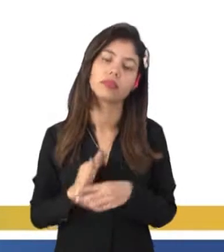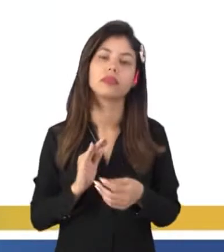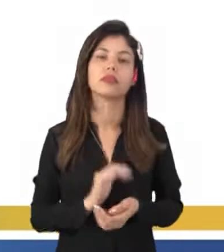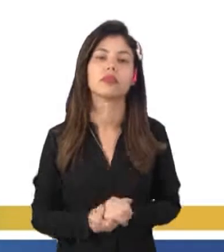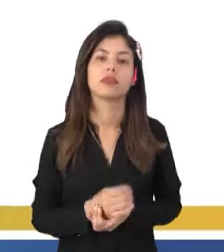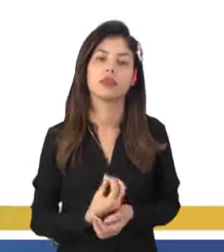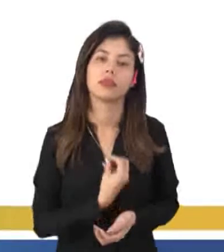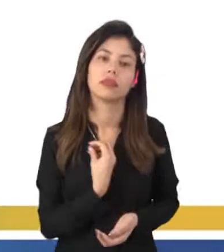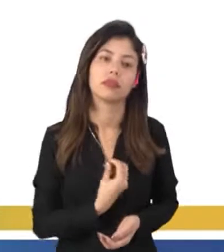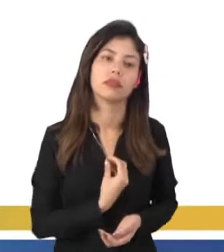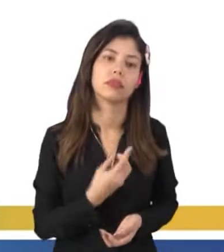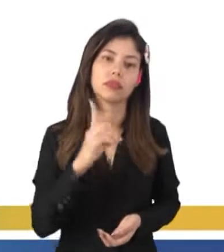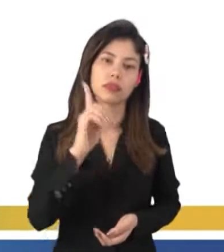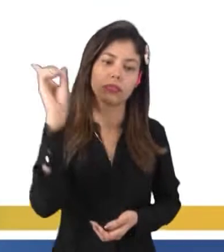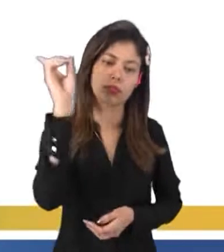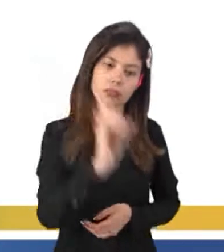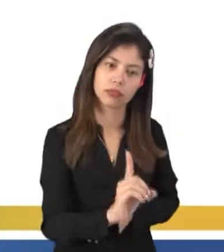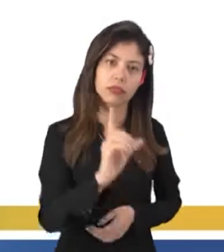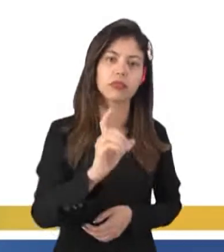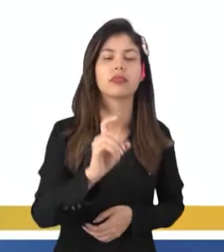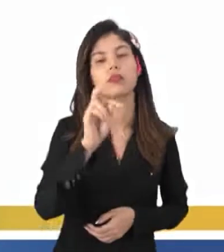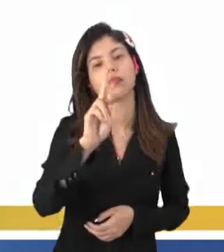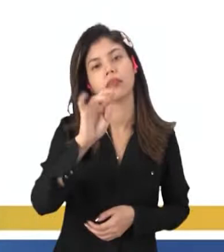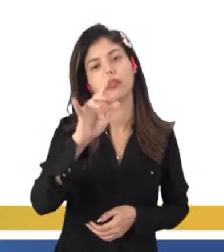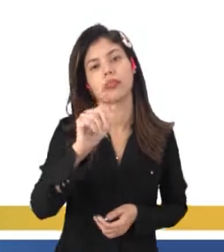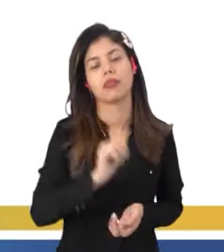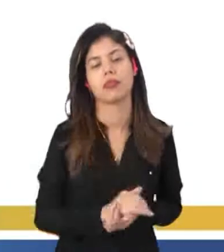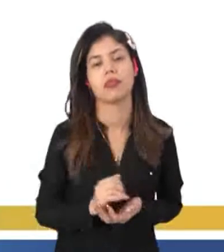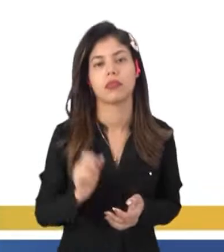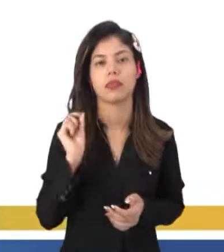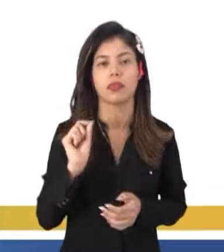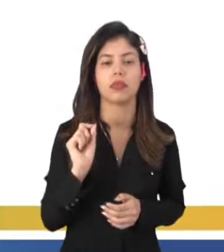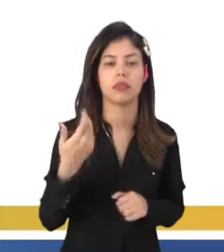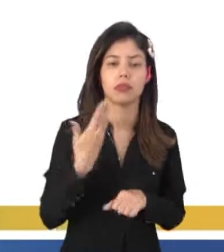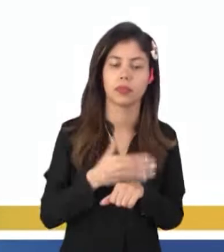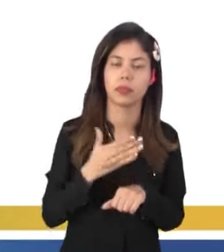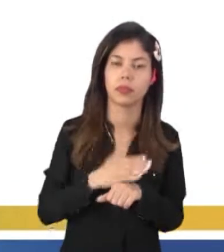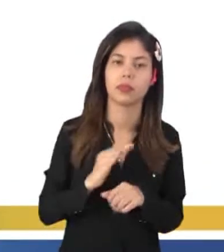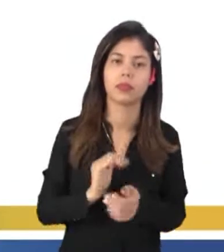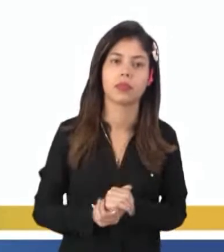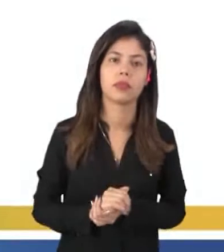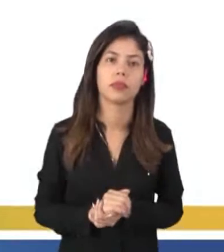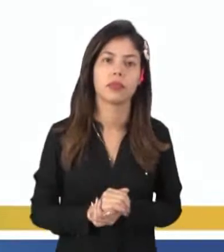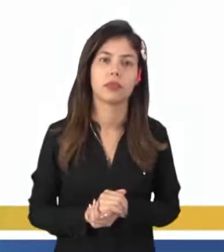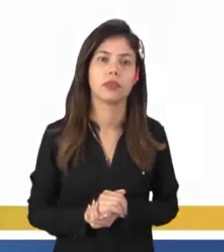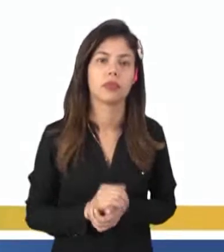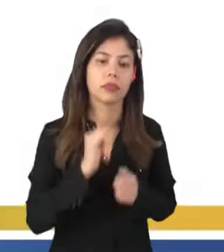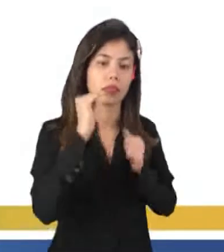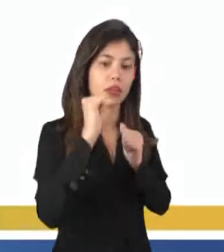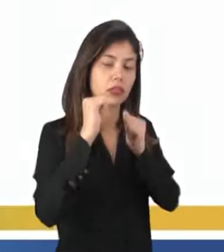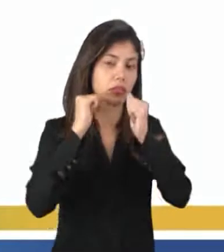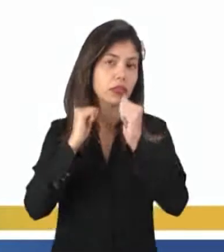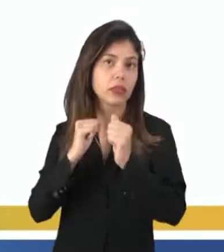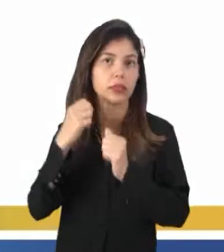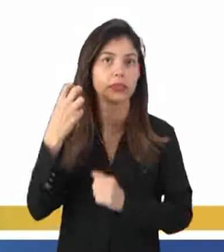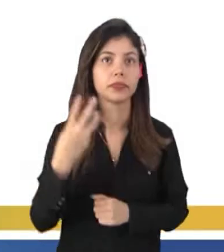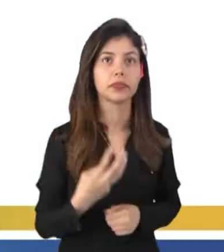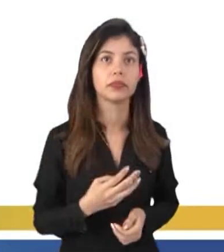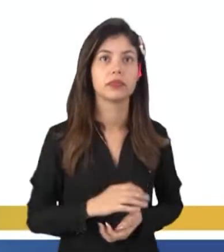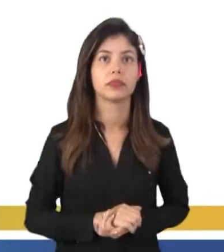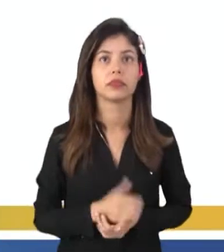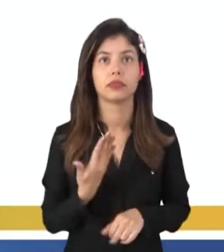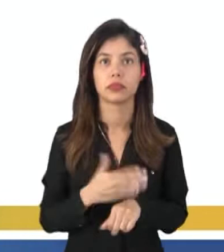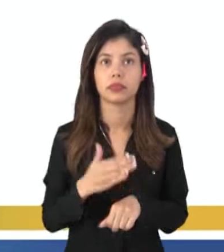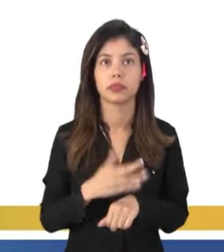né? Uma doutrina, um princípio que muitas vezes é praticado até nas artes marciais. 3, né?